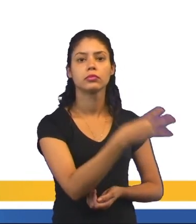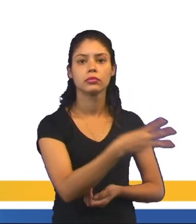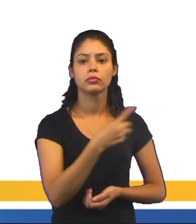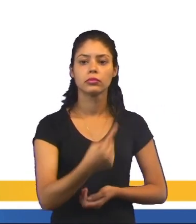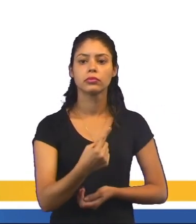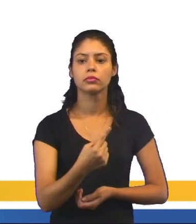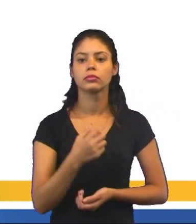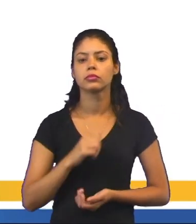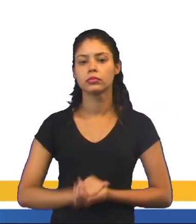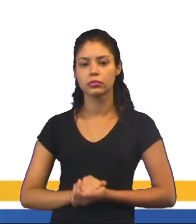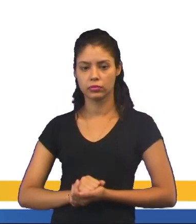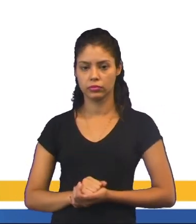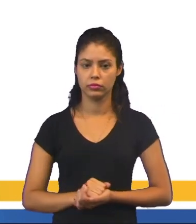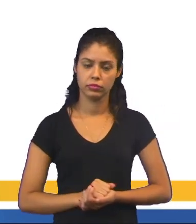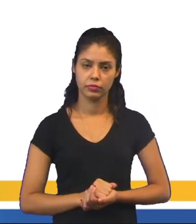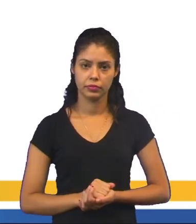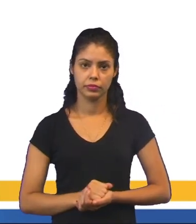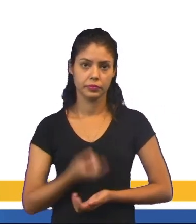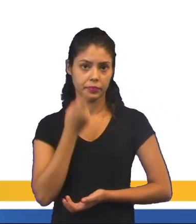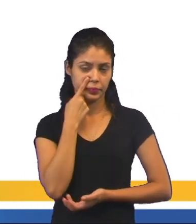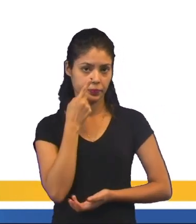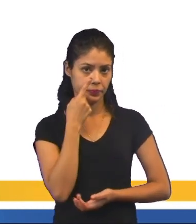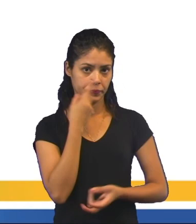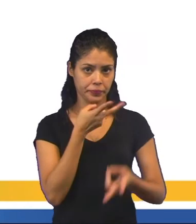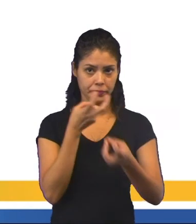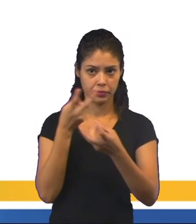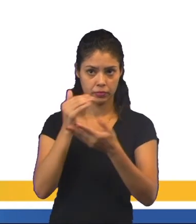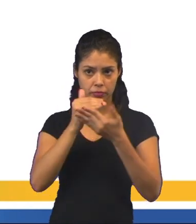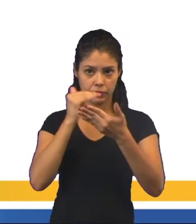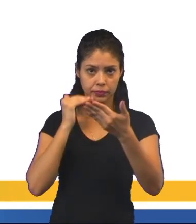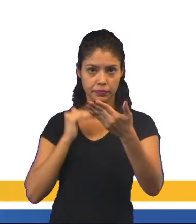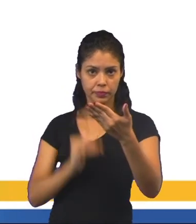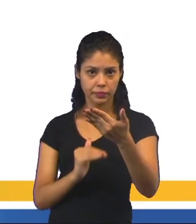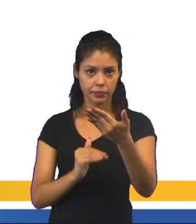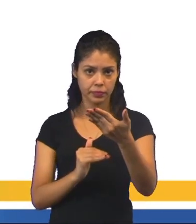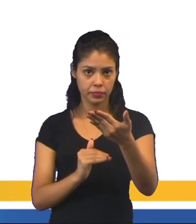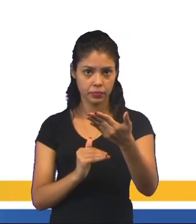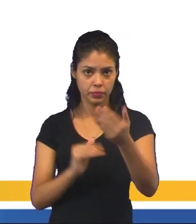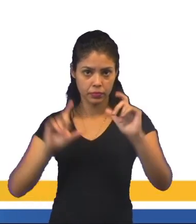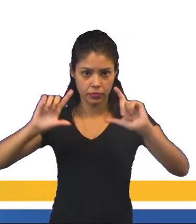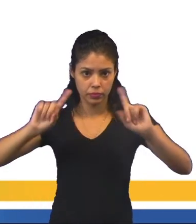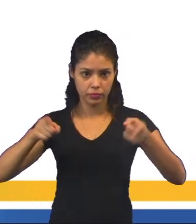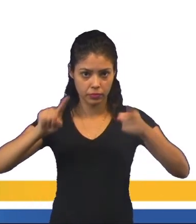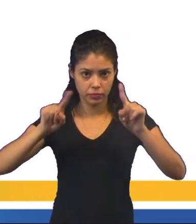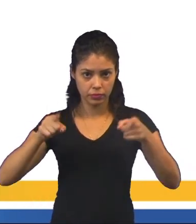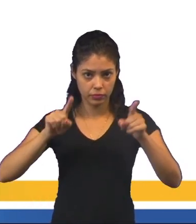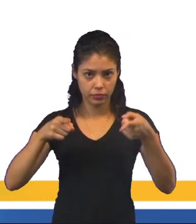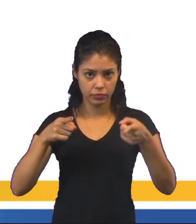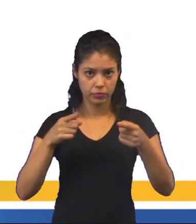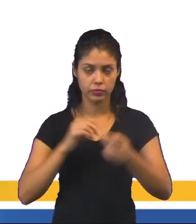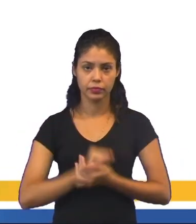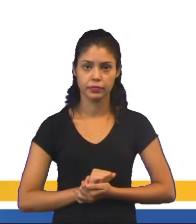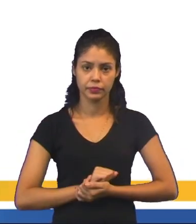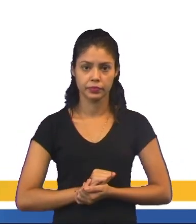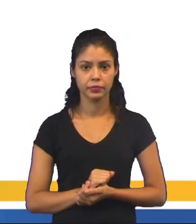vezes A31. Então, observa que lá embaixo, entre parênteses, vai estar essa